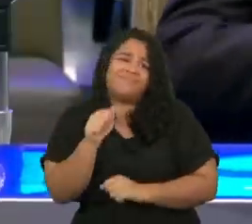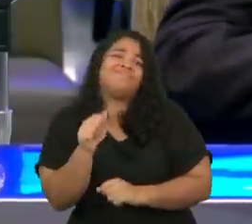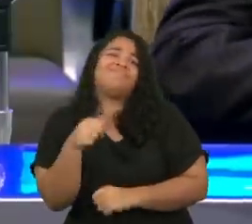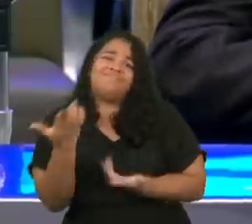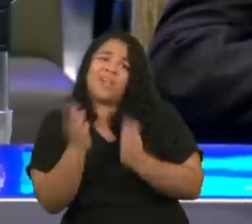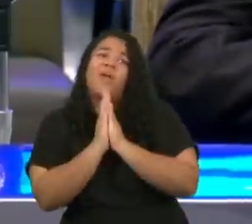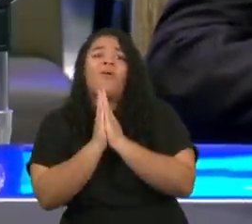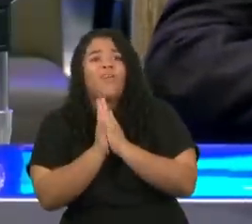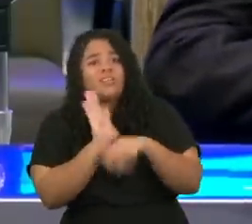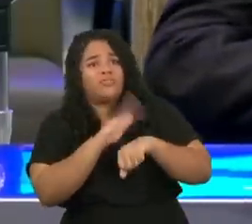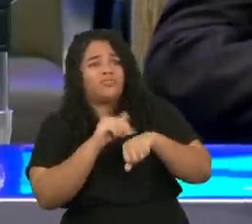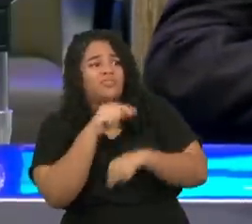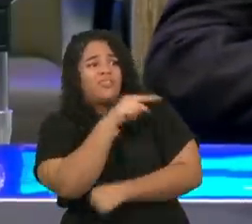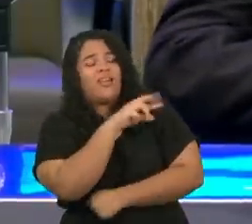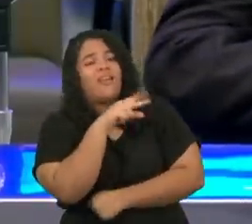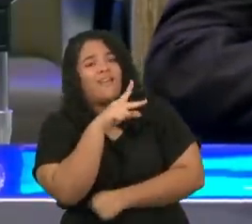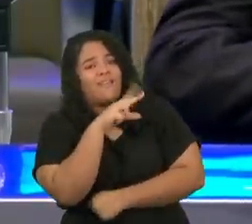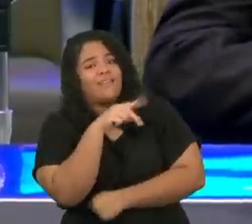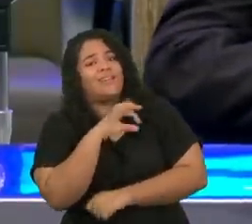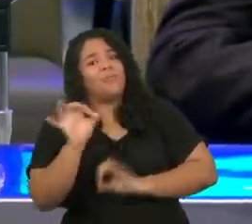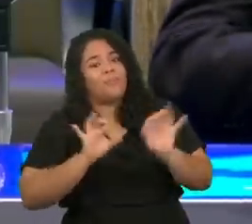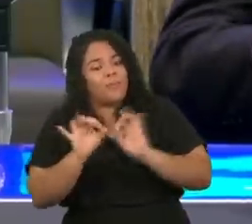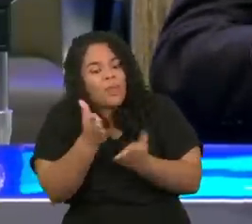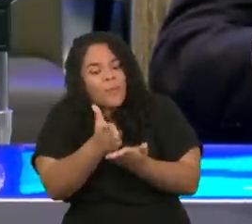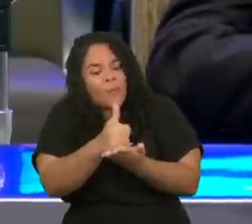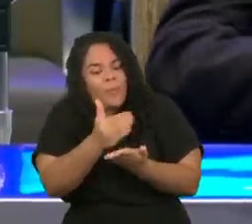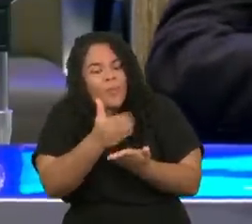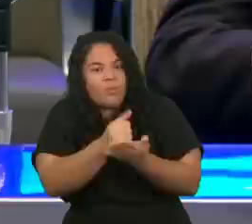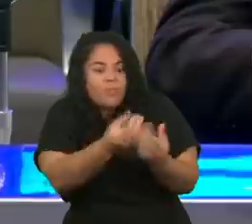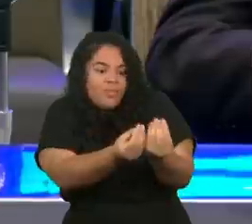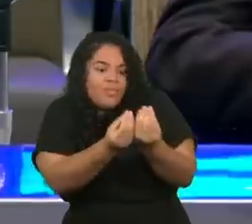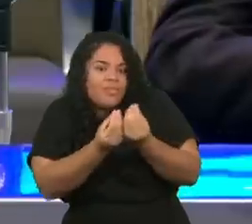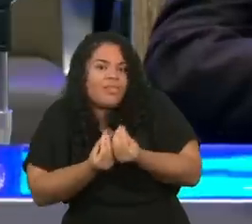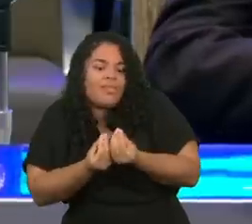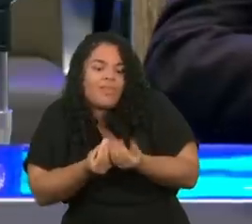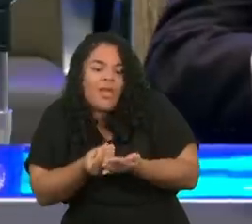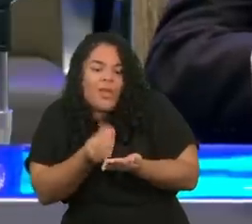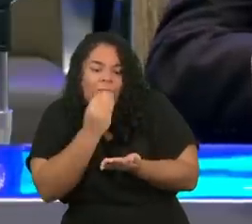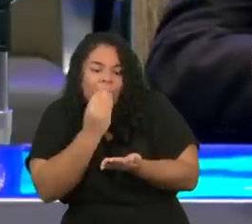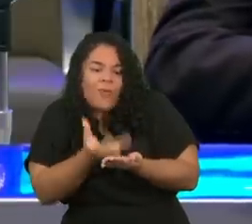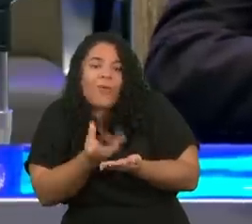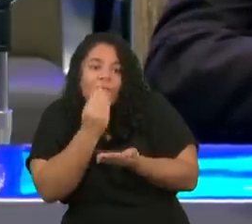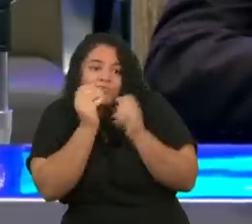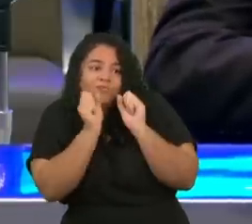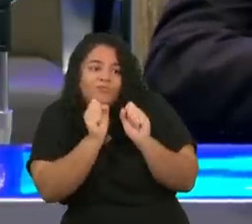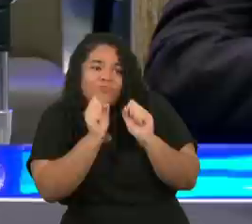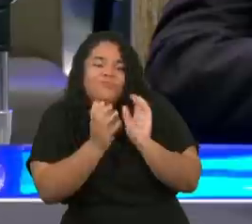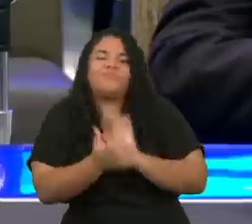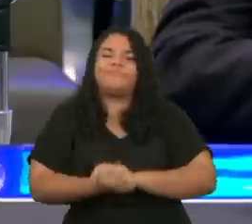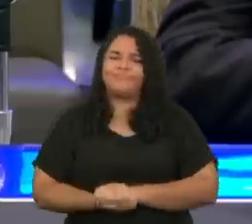dois bolos diante dos meus olhos para que eu coma de sua mão mandou então Davi a casa